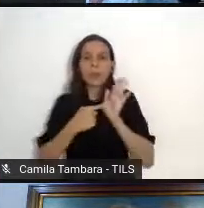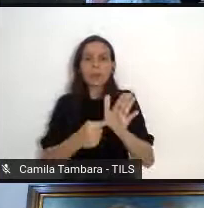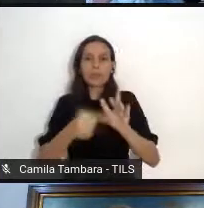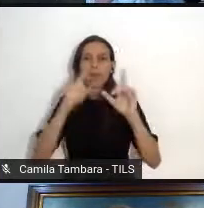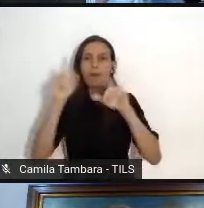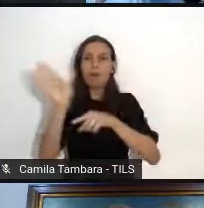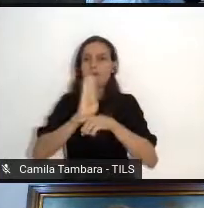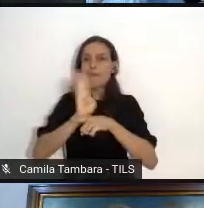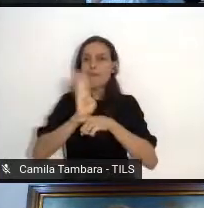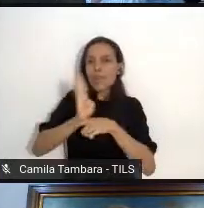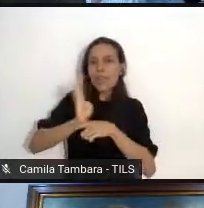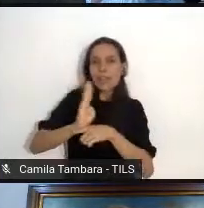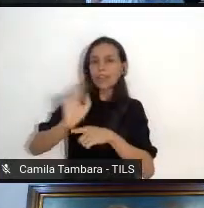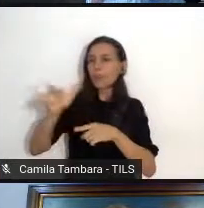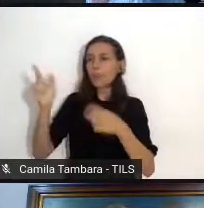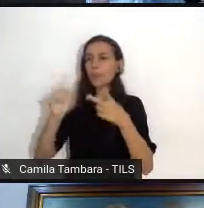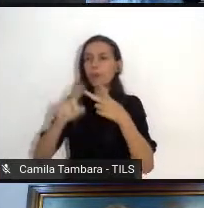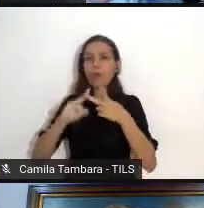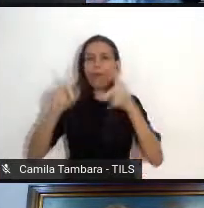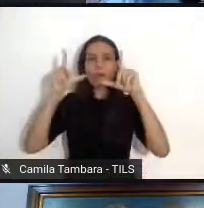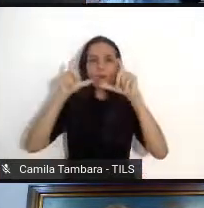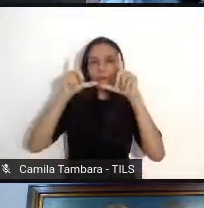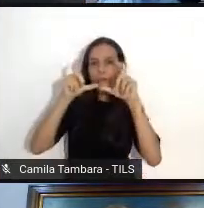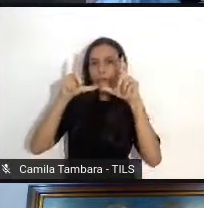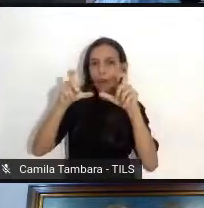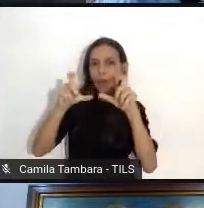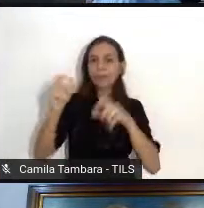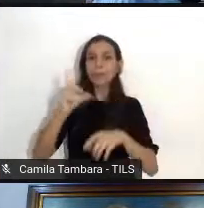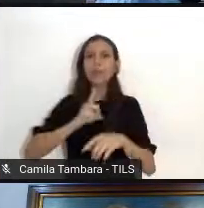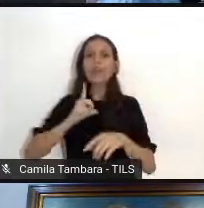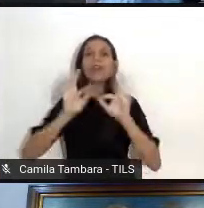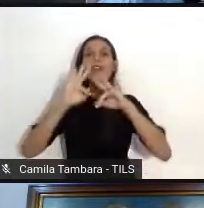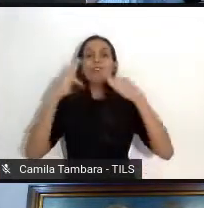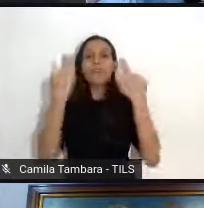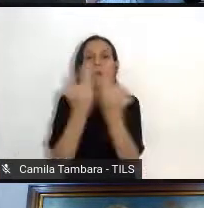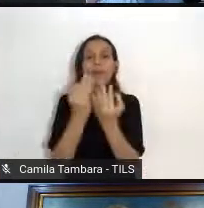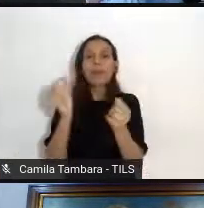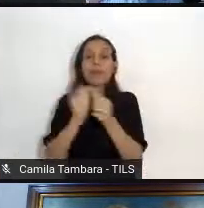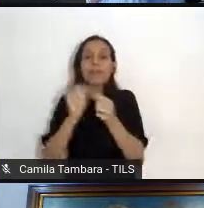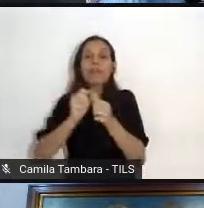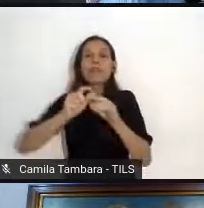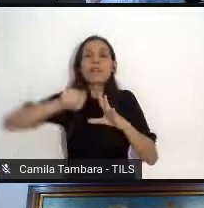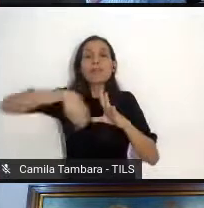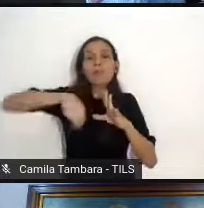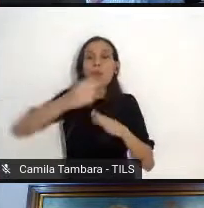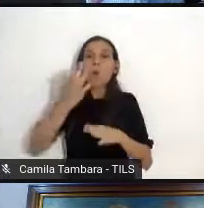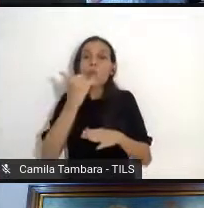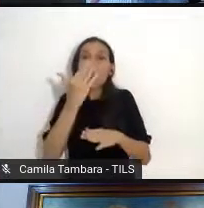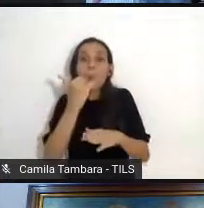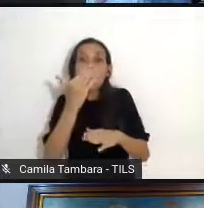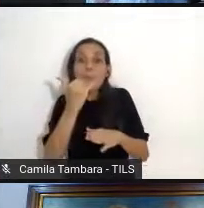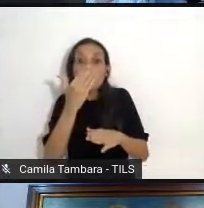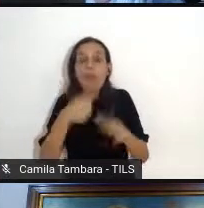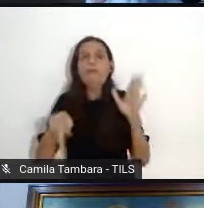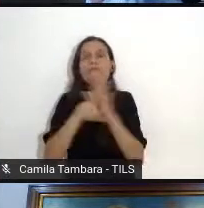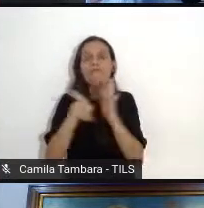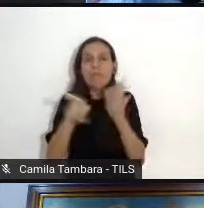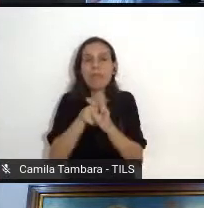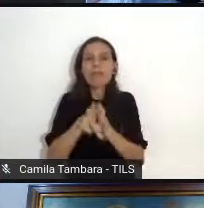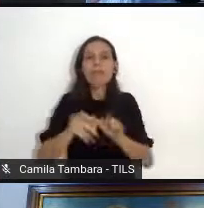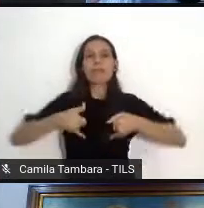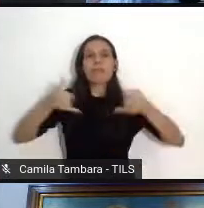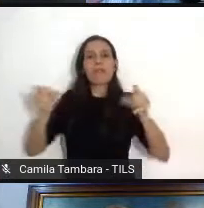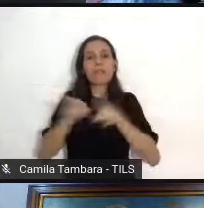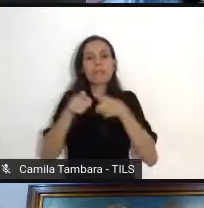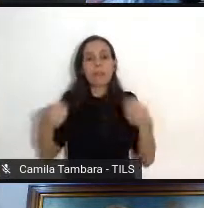um vídeo mostrando, teve família que fez até comida típica, para poder ambientar esse